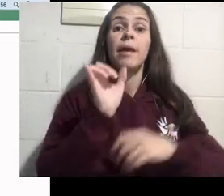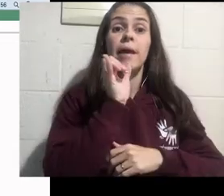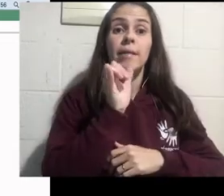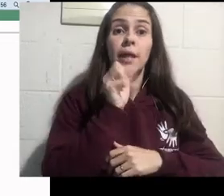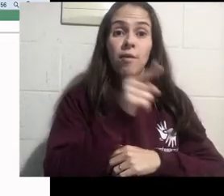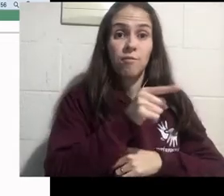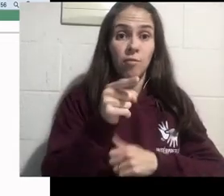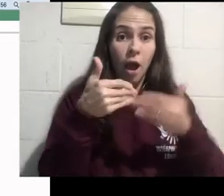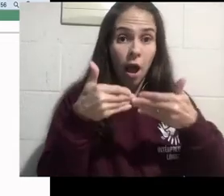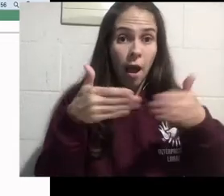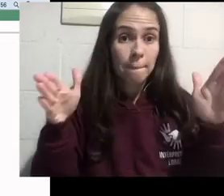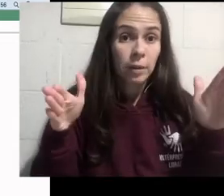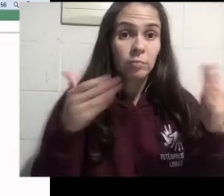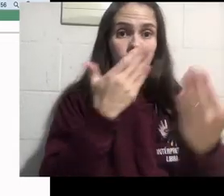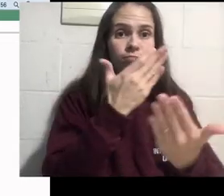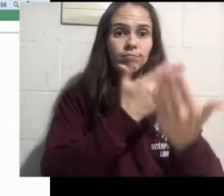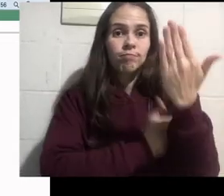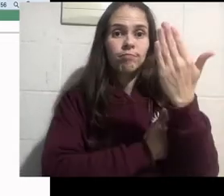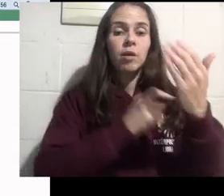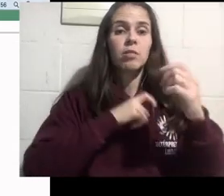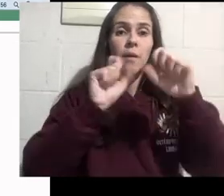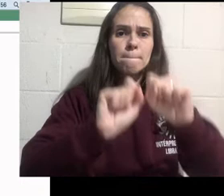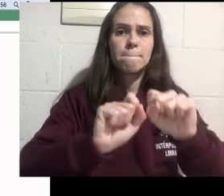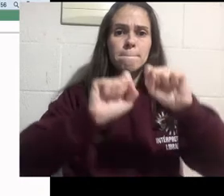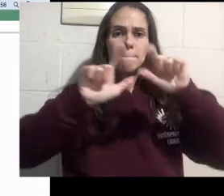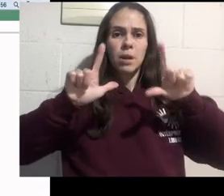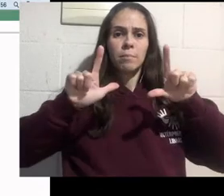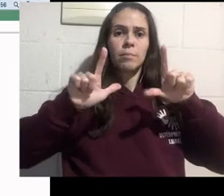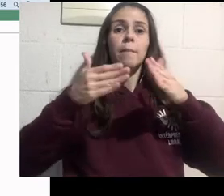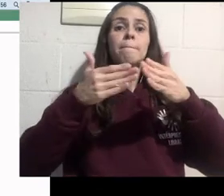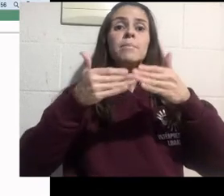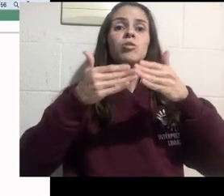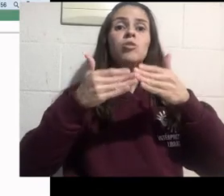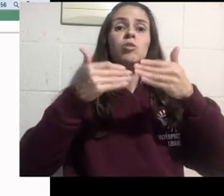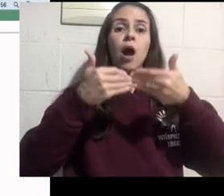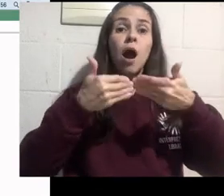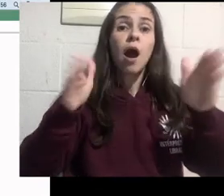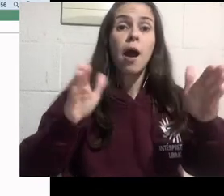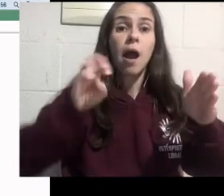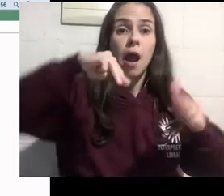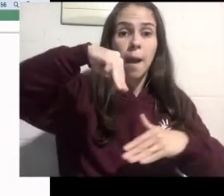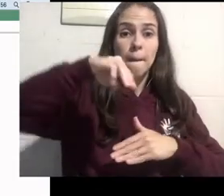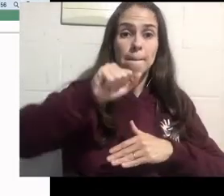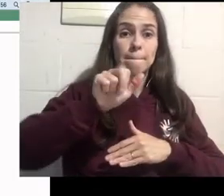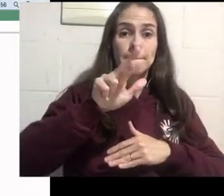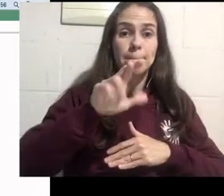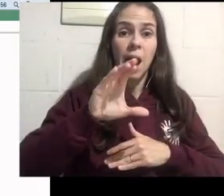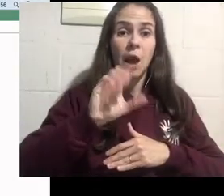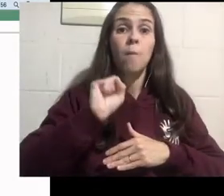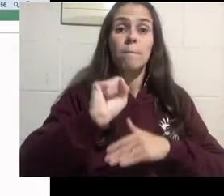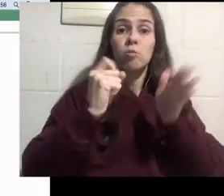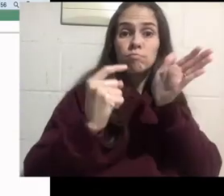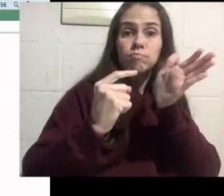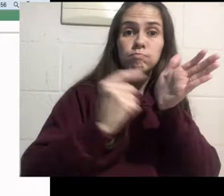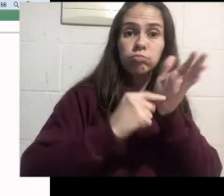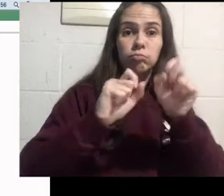forem abrir esta pasta, vai vir esta mensagem aqui solicitando para fazer a habilitação de macros. Então, vocês podem